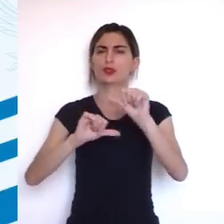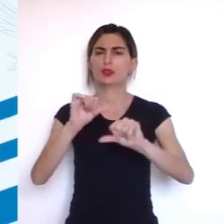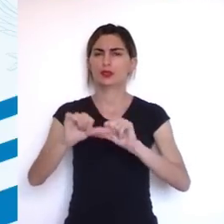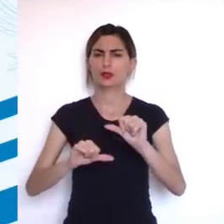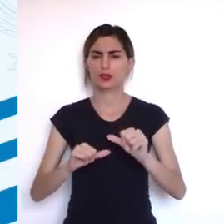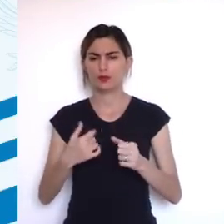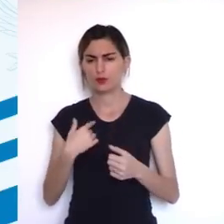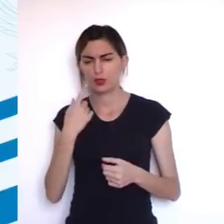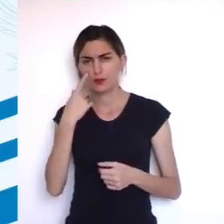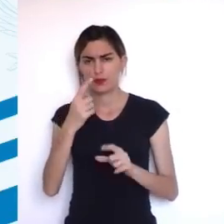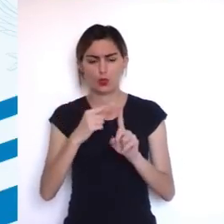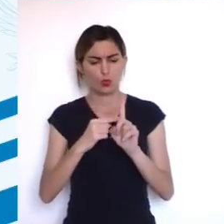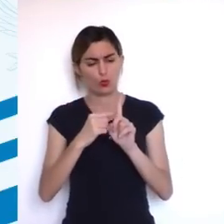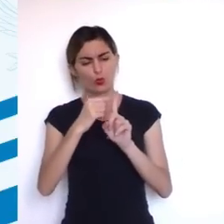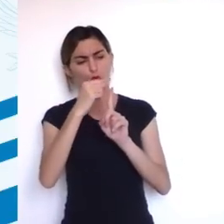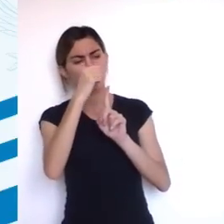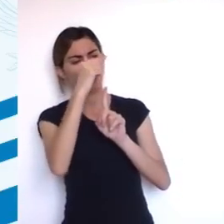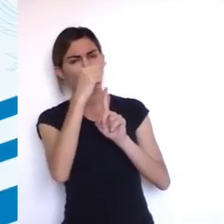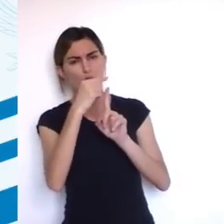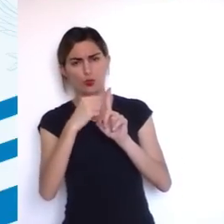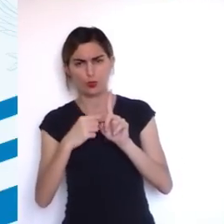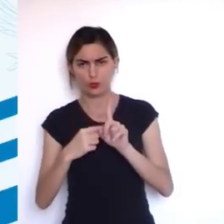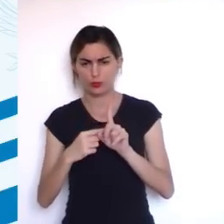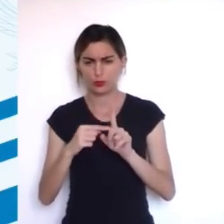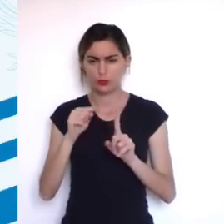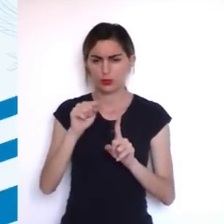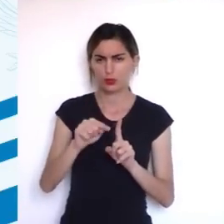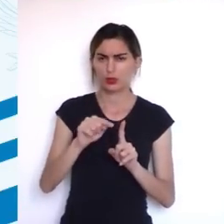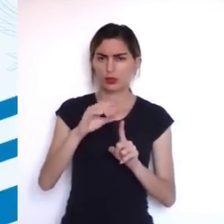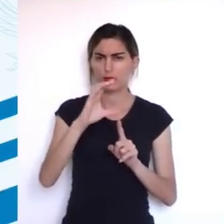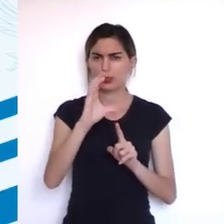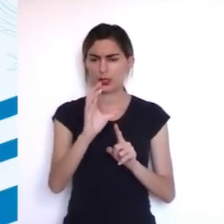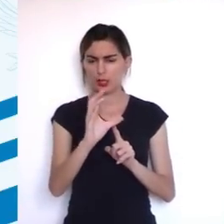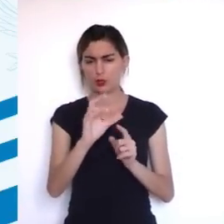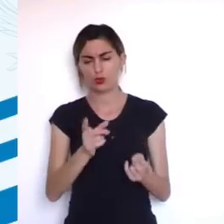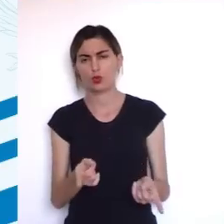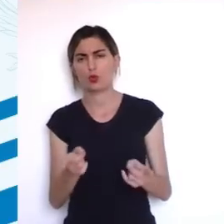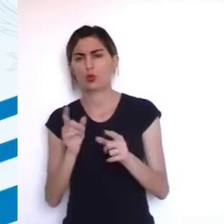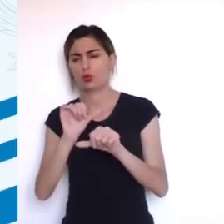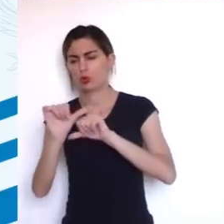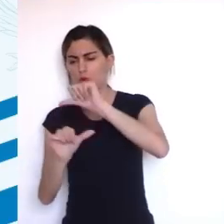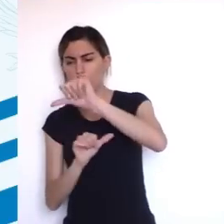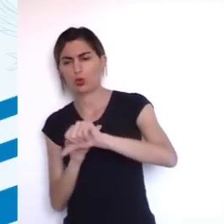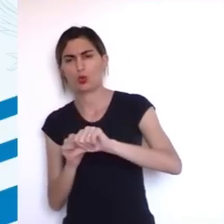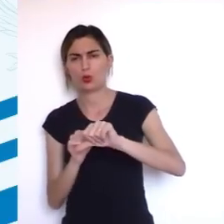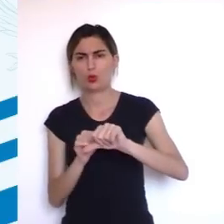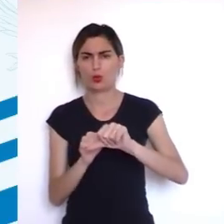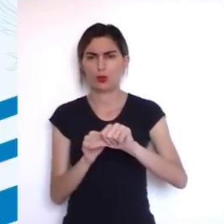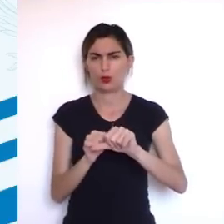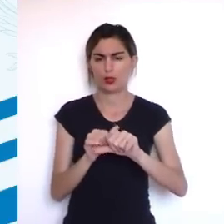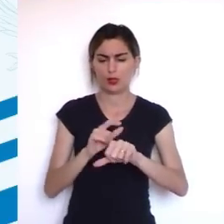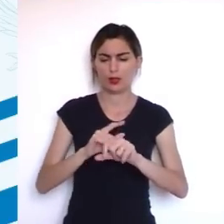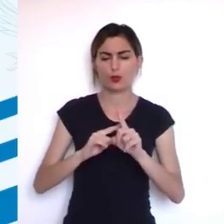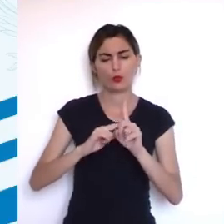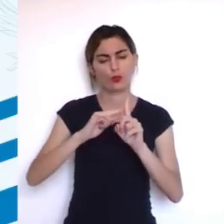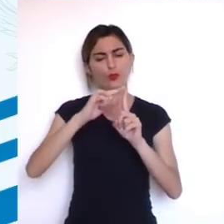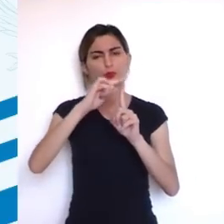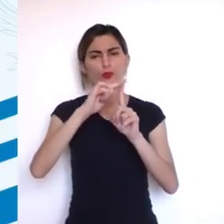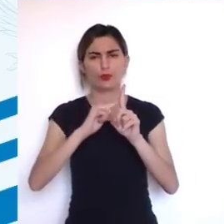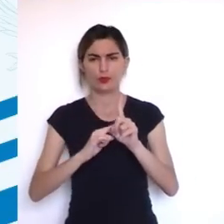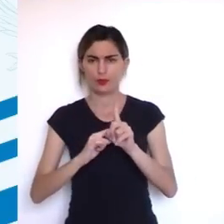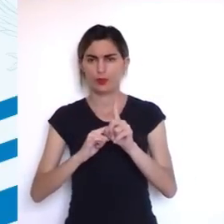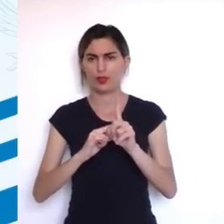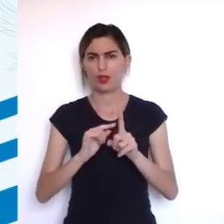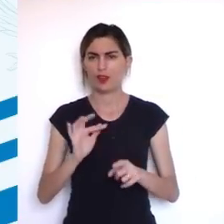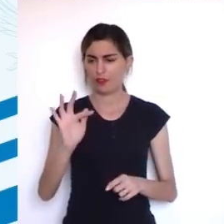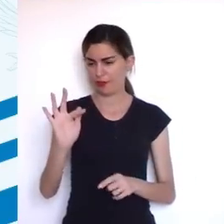transformações, onde você vai pegar uma temperatura que está em Celsius e vai transformá-la em